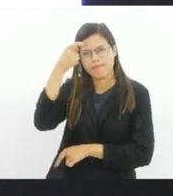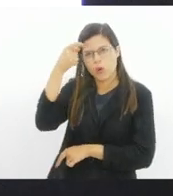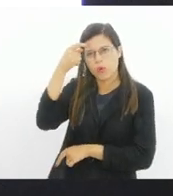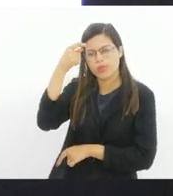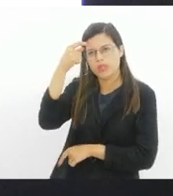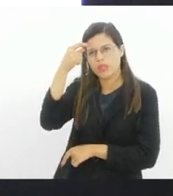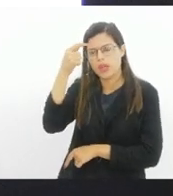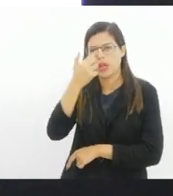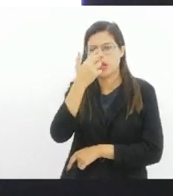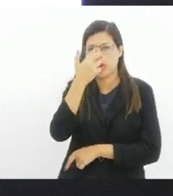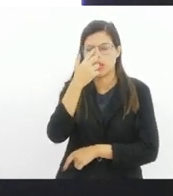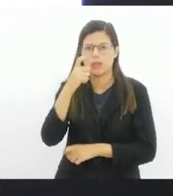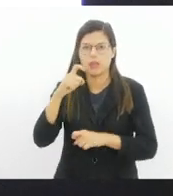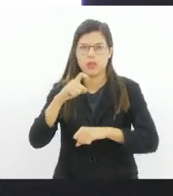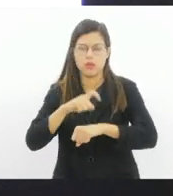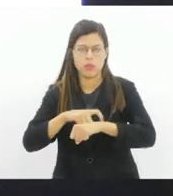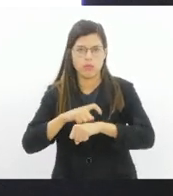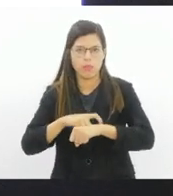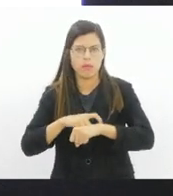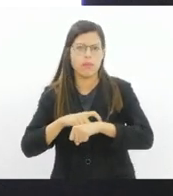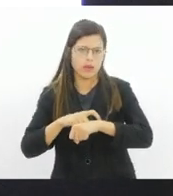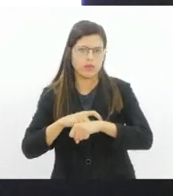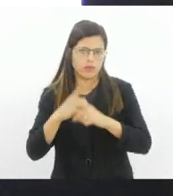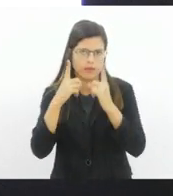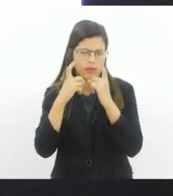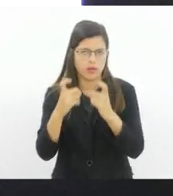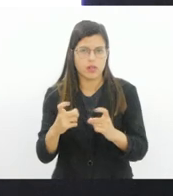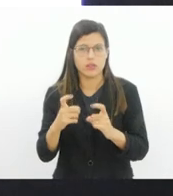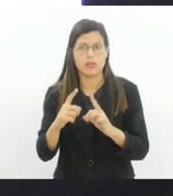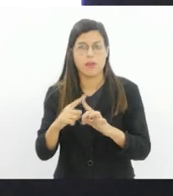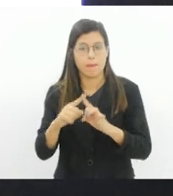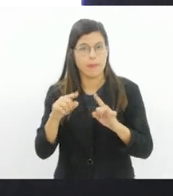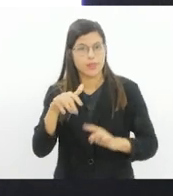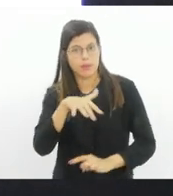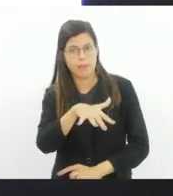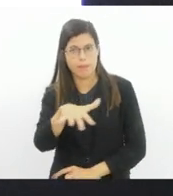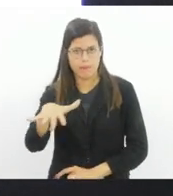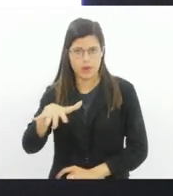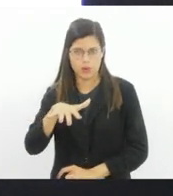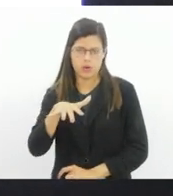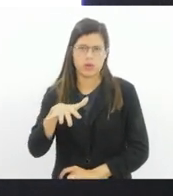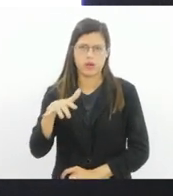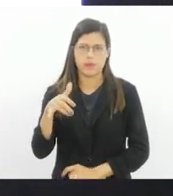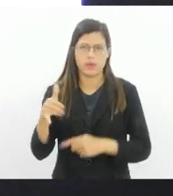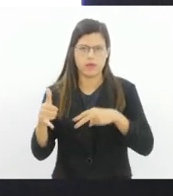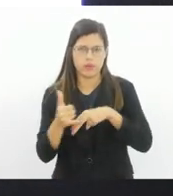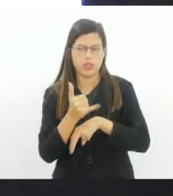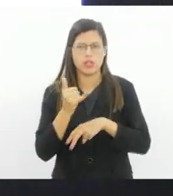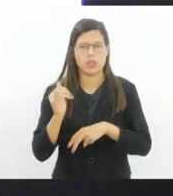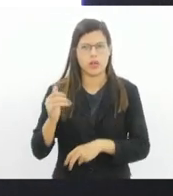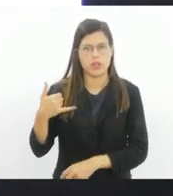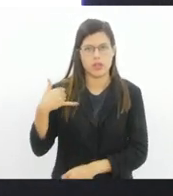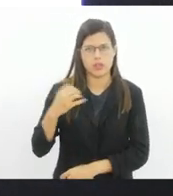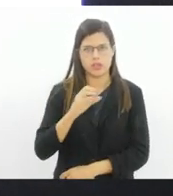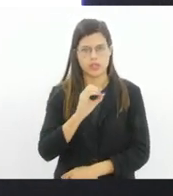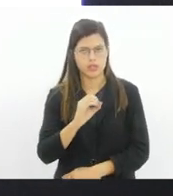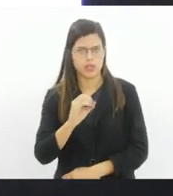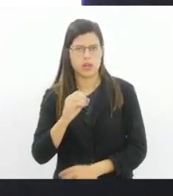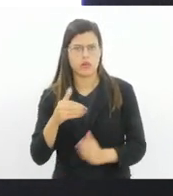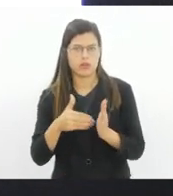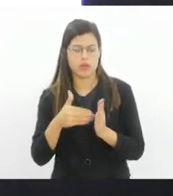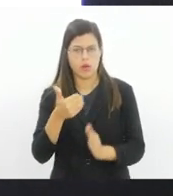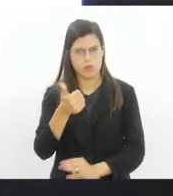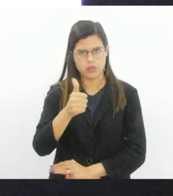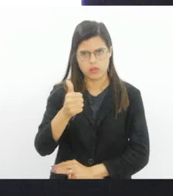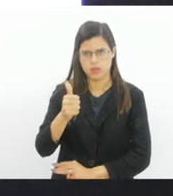momento da agressão, mas a maior parte das vítimas tinha entre 0 e 11 anos, mais de 50%,